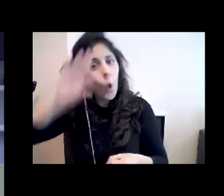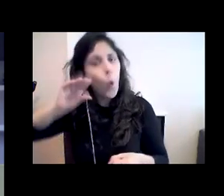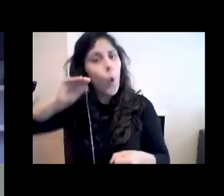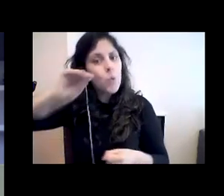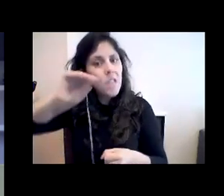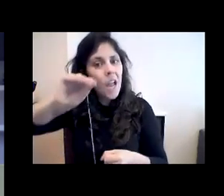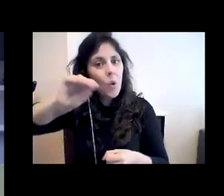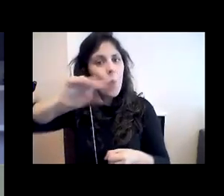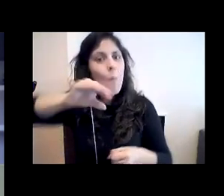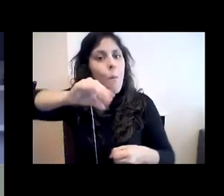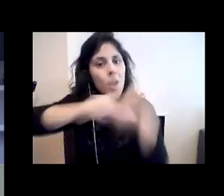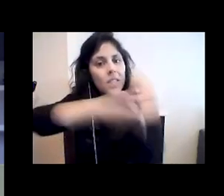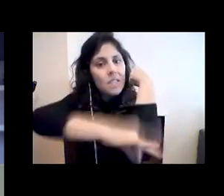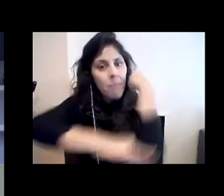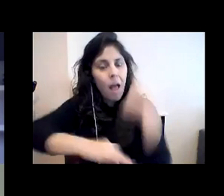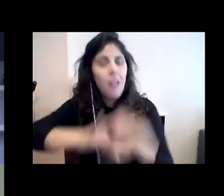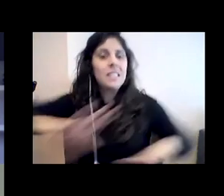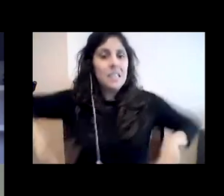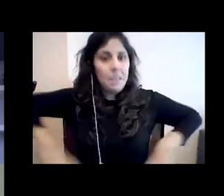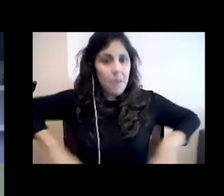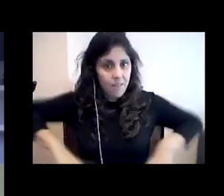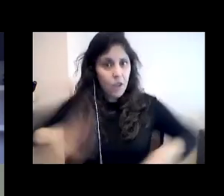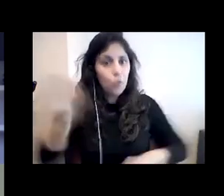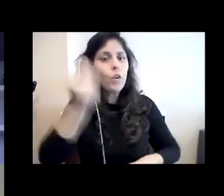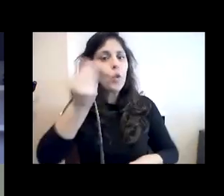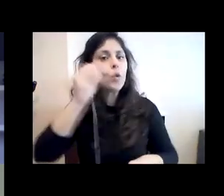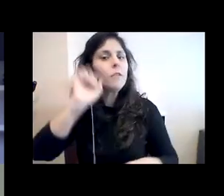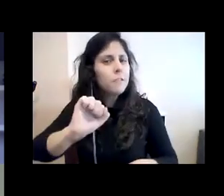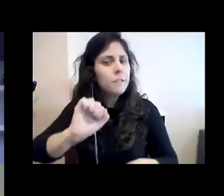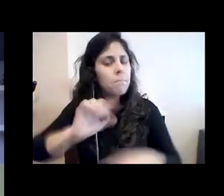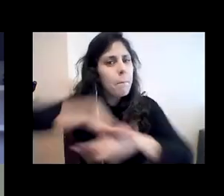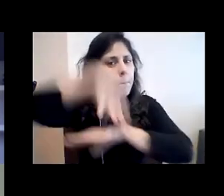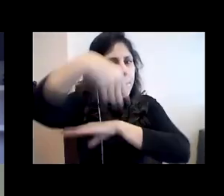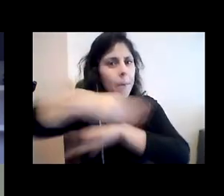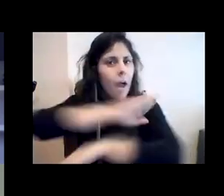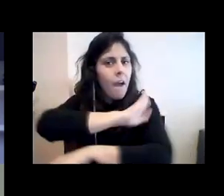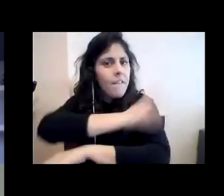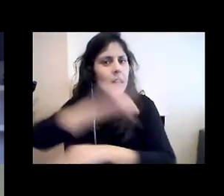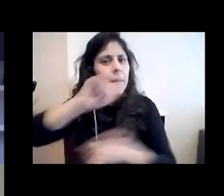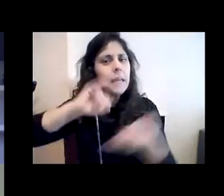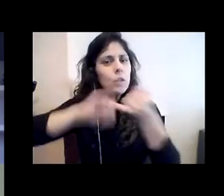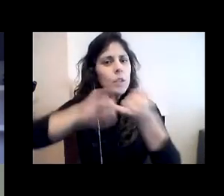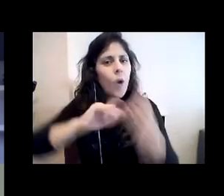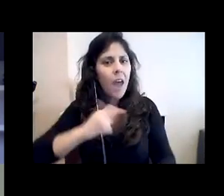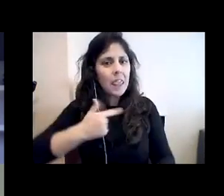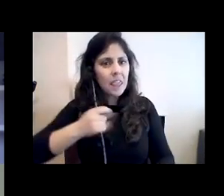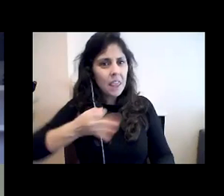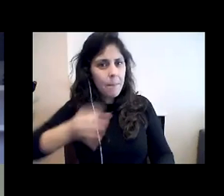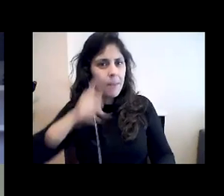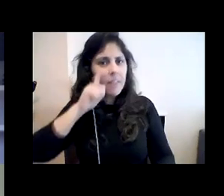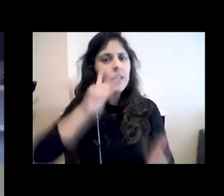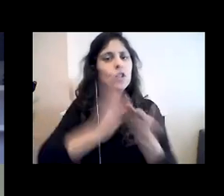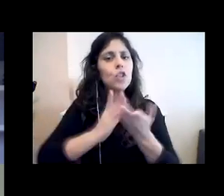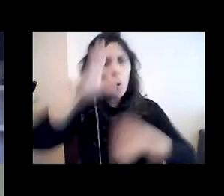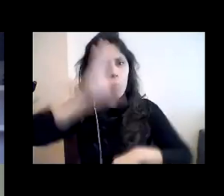Juventude em Santa Maria da Feira. Foi fundador da Marcha LGBTQI+, de Aveiro, e da Associação ATEP, da Defesa da Escola Pública e